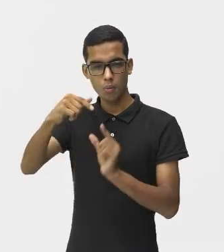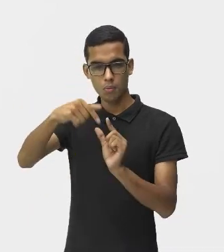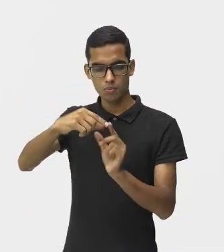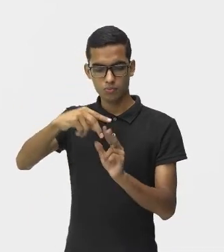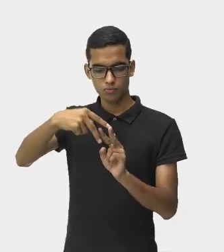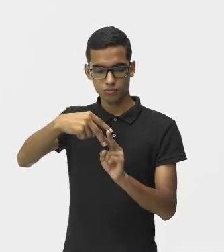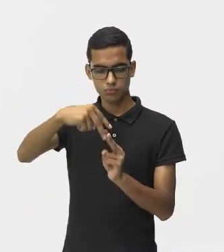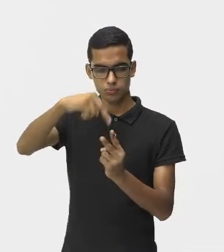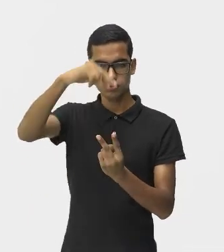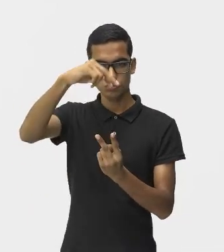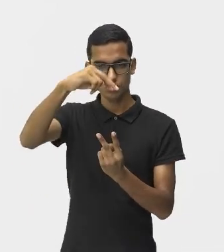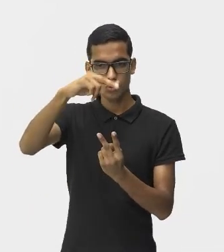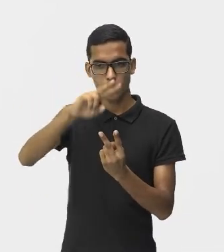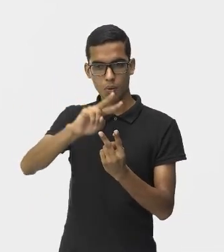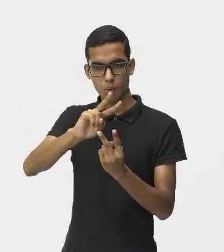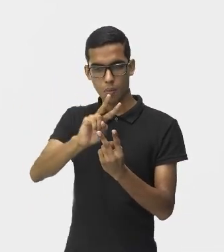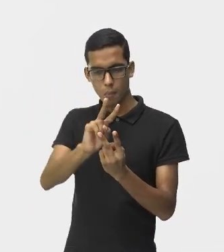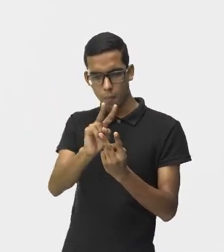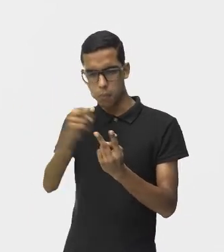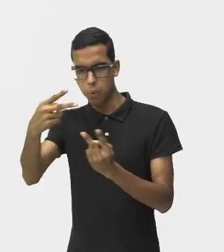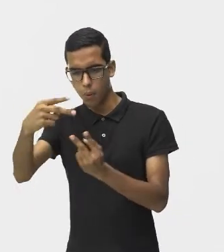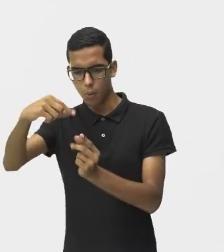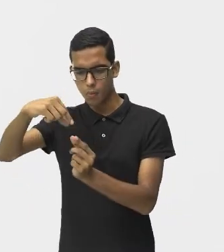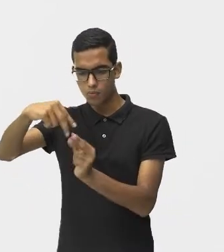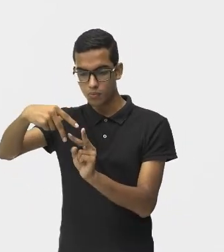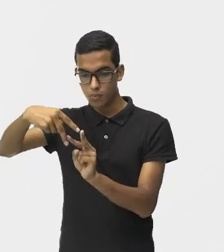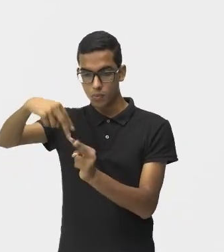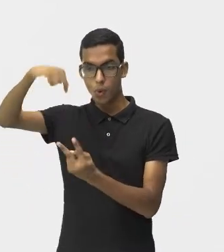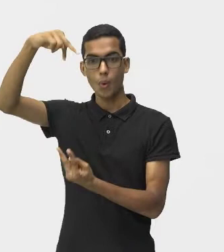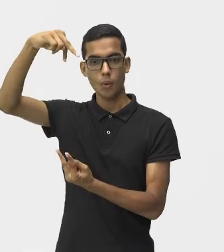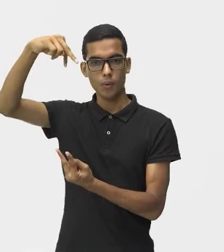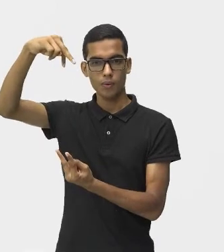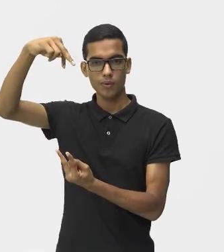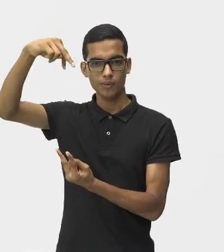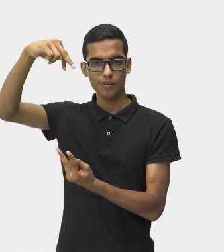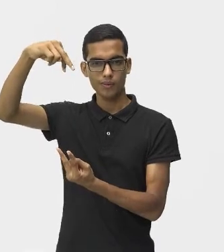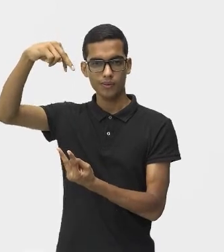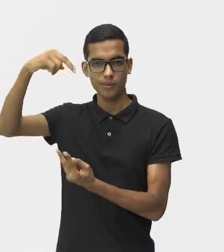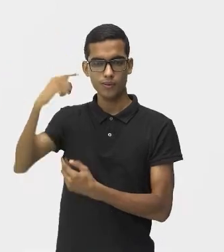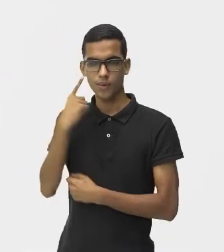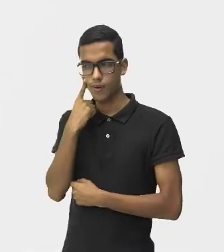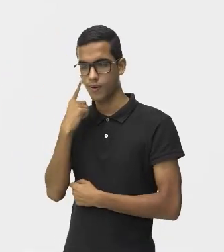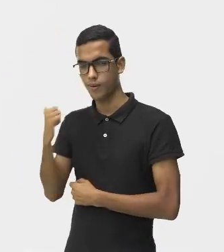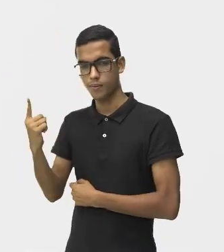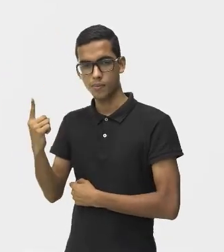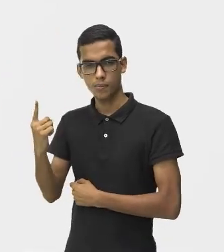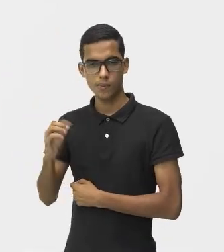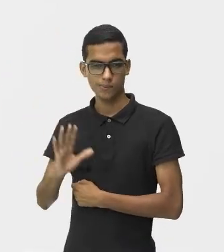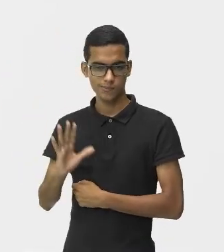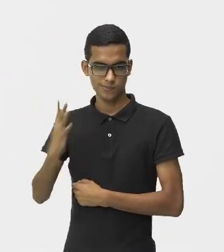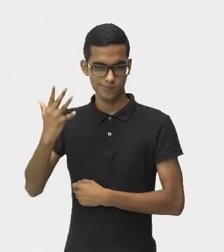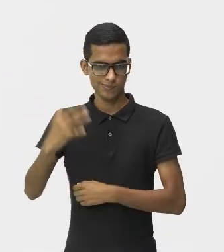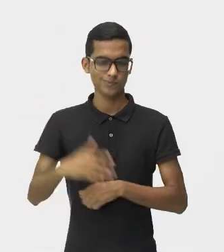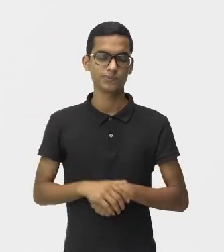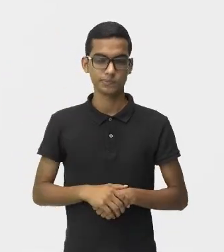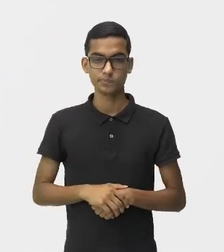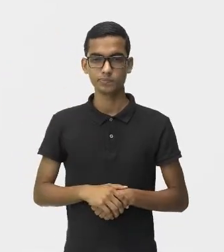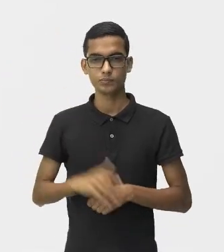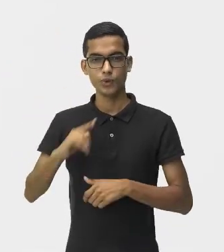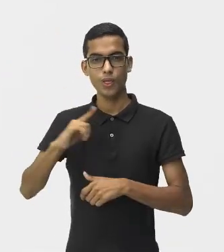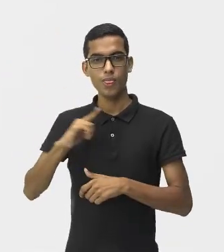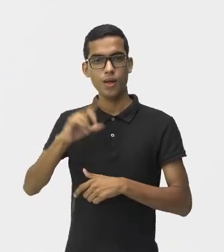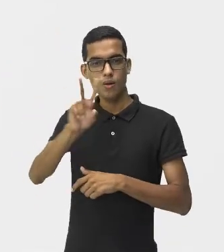ele duplicou. Existe um braço maior no final dessa mutação estrutural, ou seja, ela